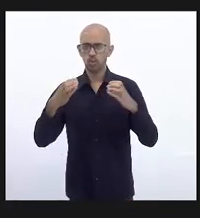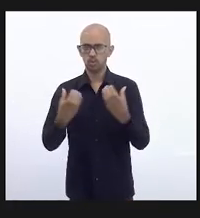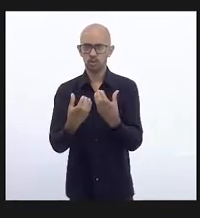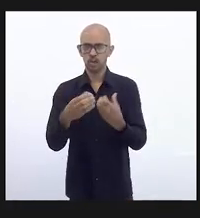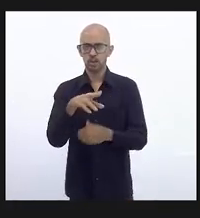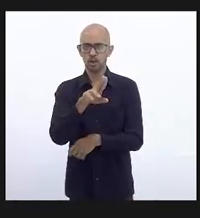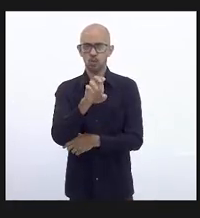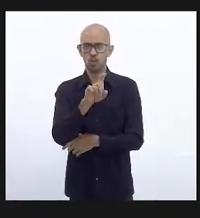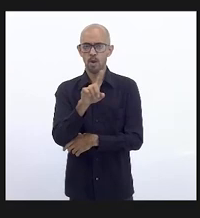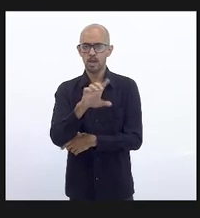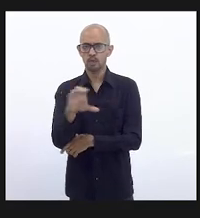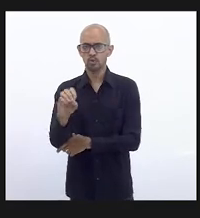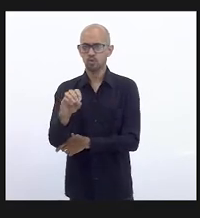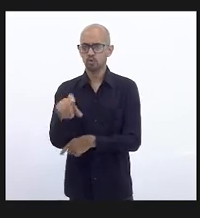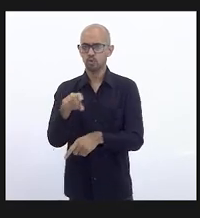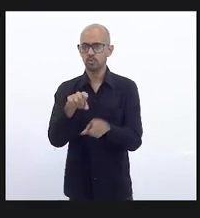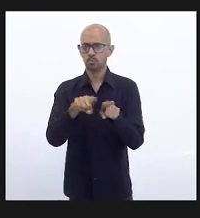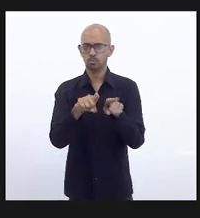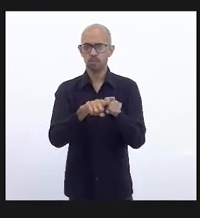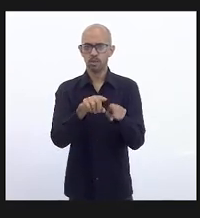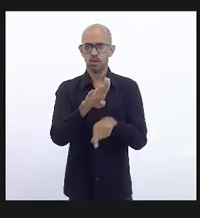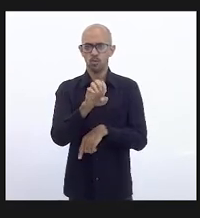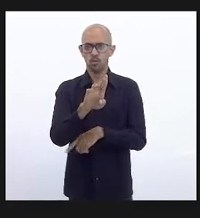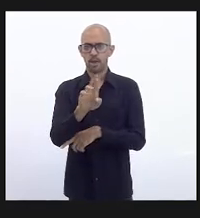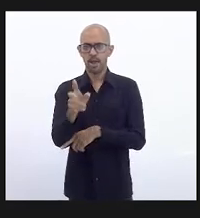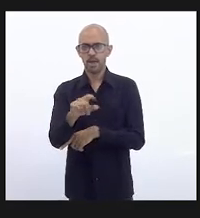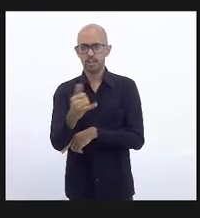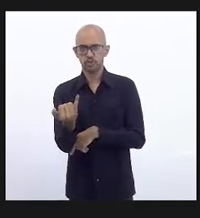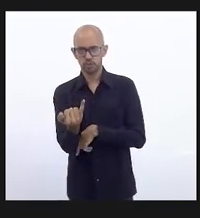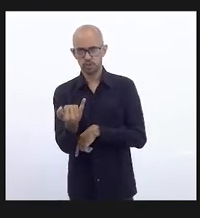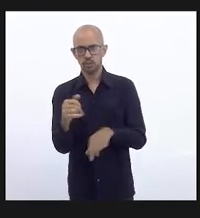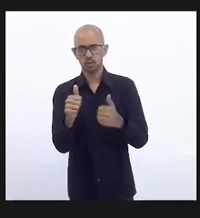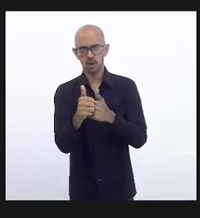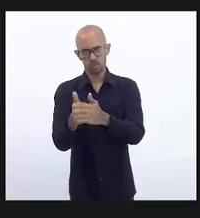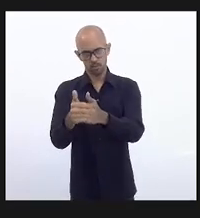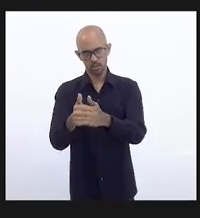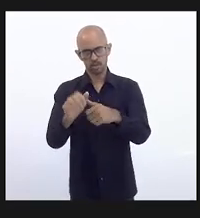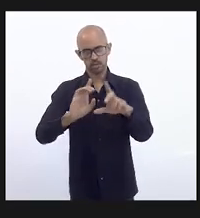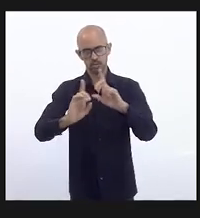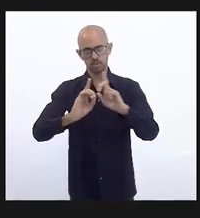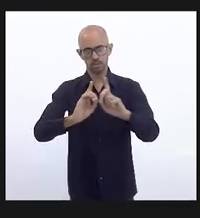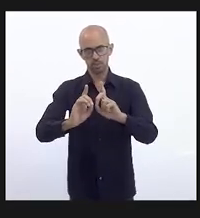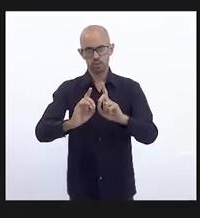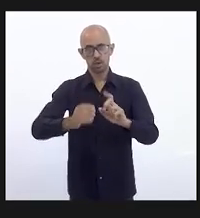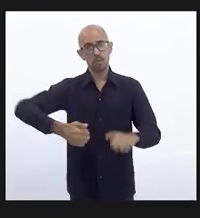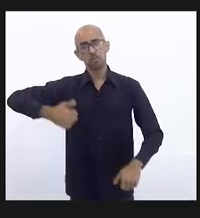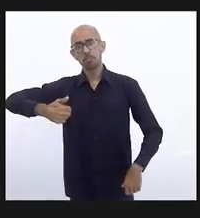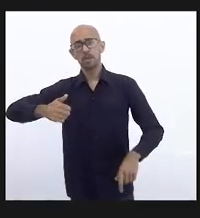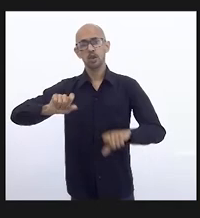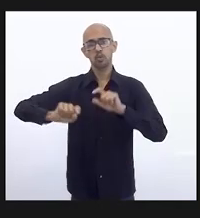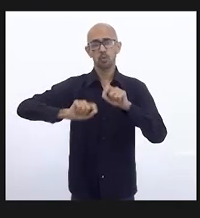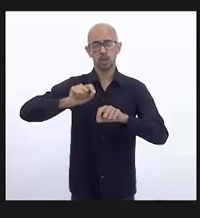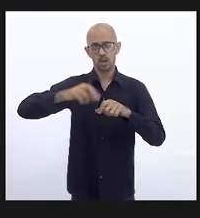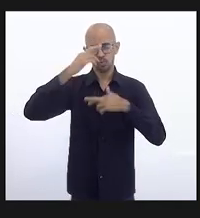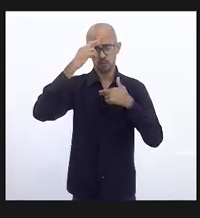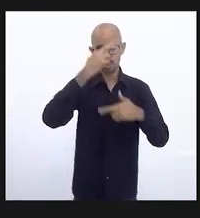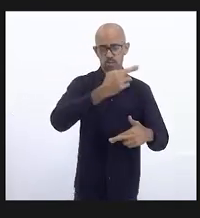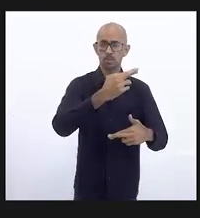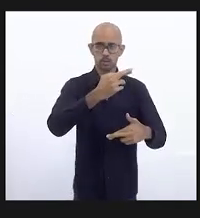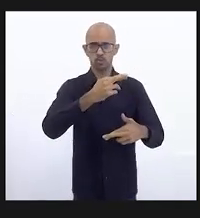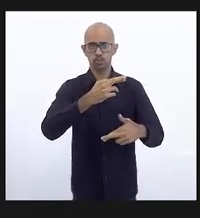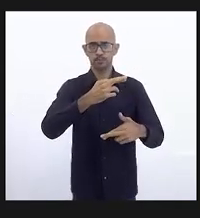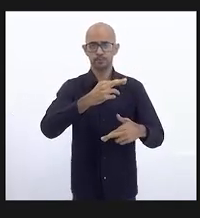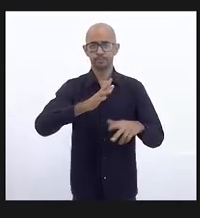da UERJ, que estão acompanhando esse debate importante. Em primeiro lugar, presidente, eu quero dizer que respeito muito